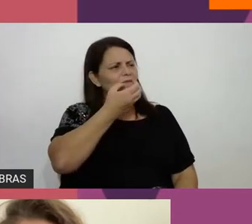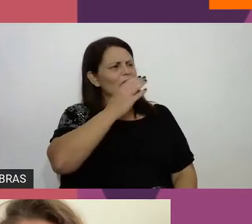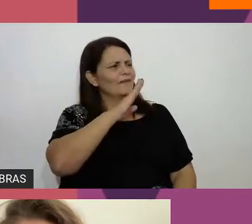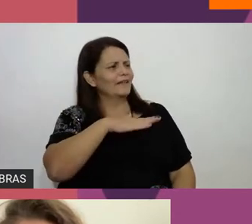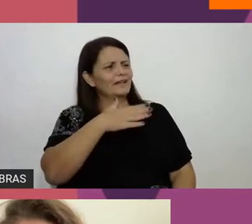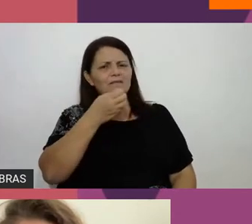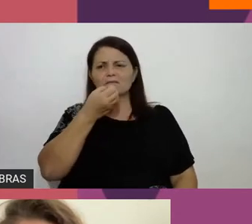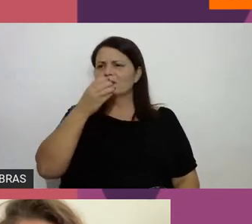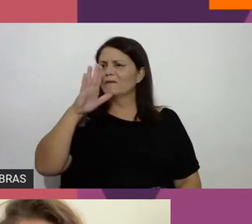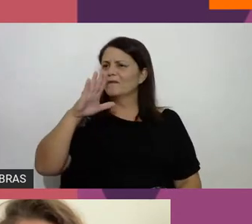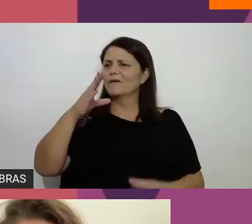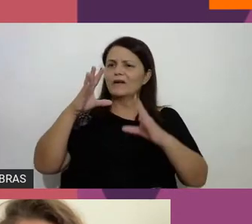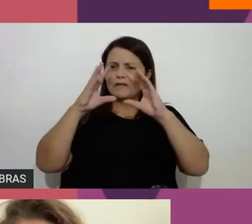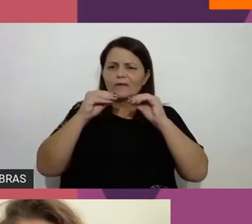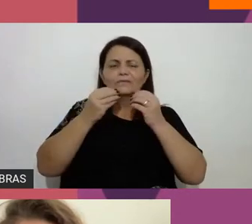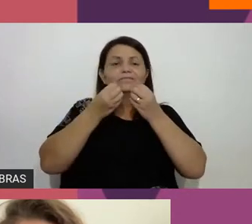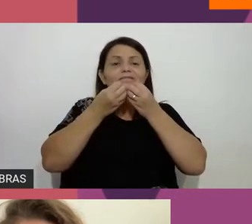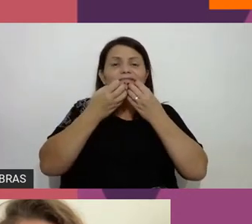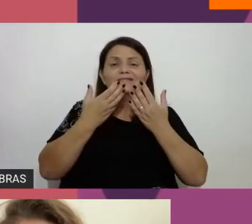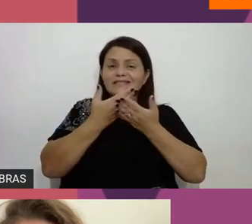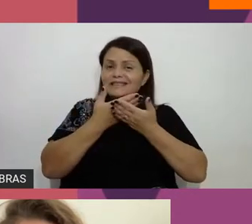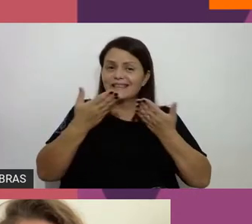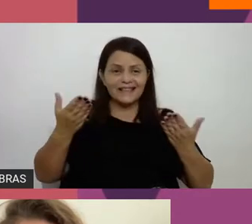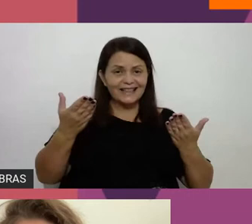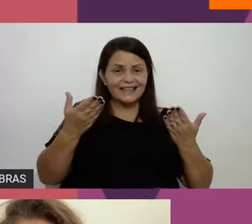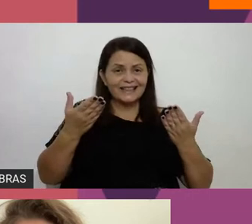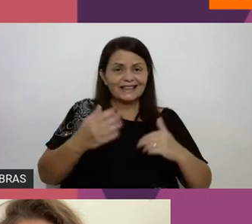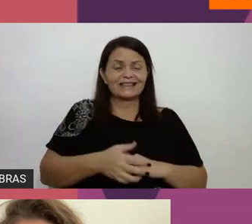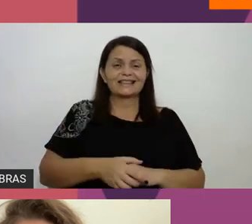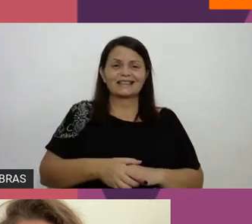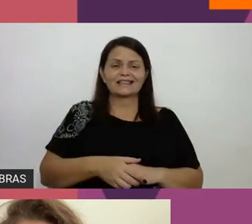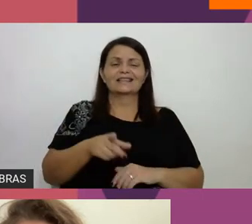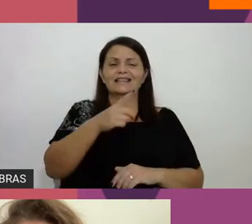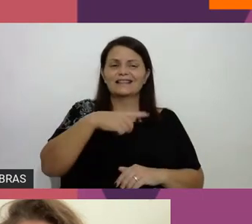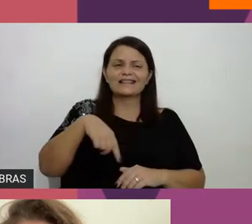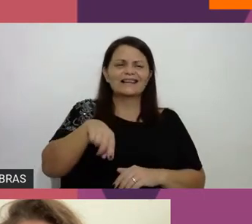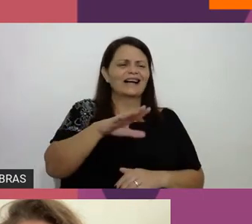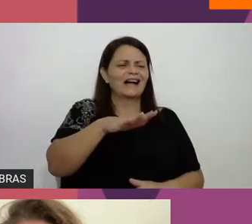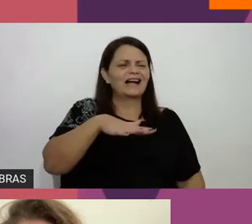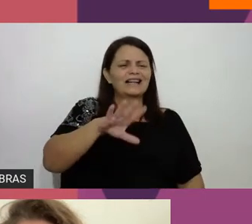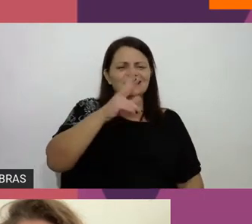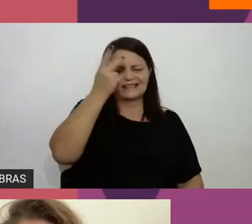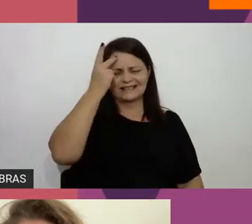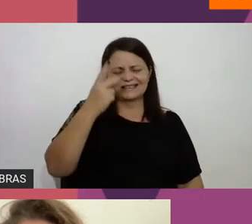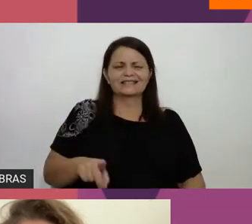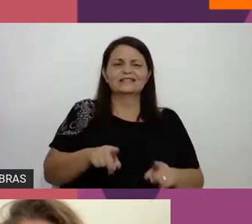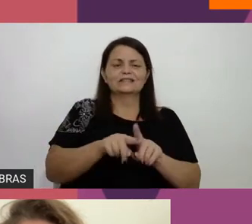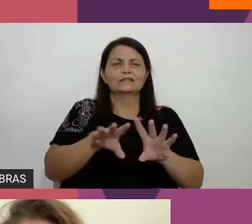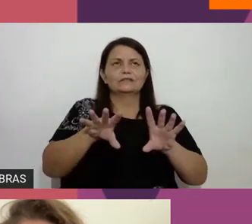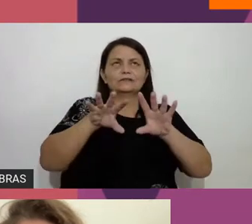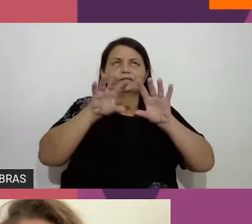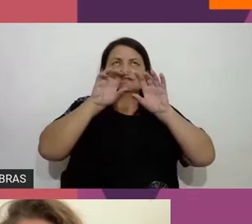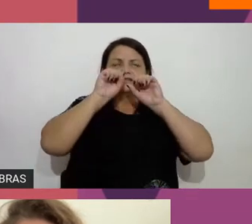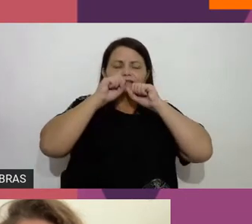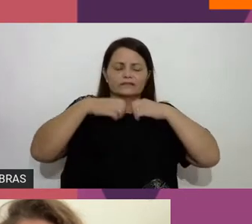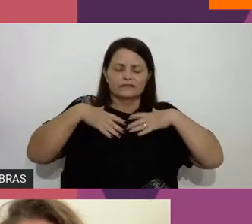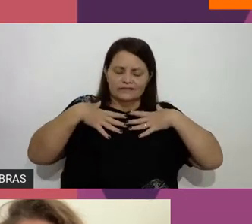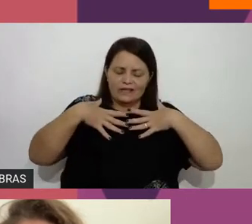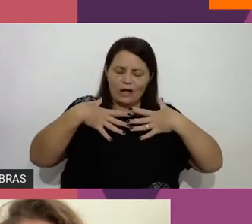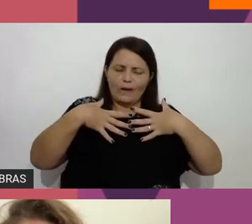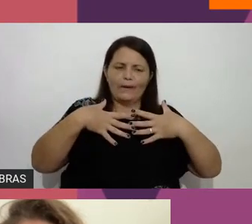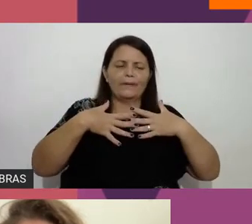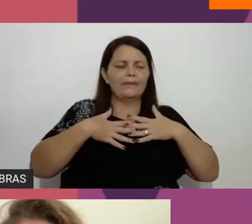tudo bem tudo bem tudo para respirar mas mesmo